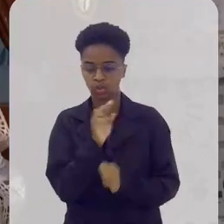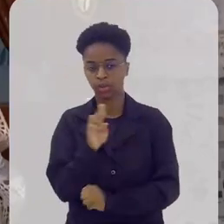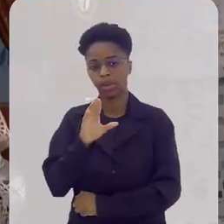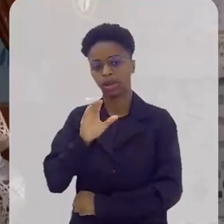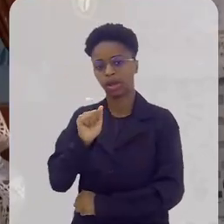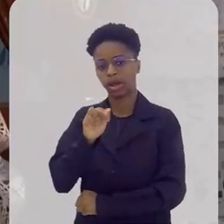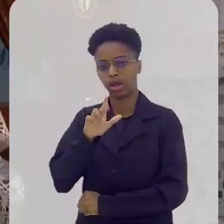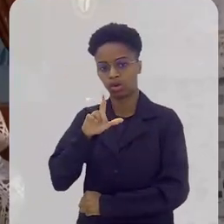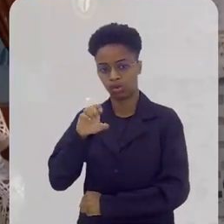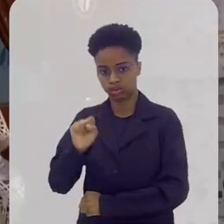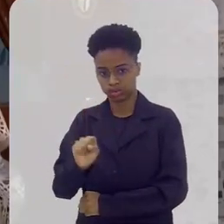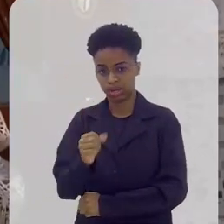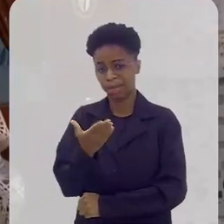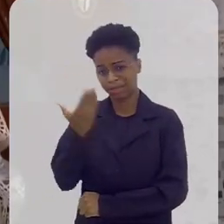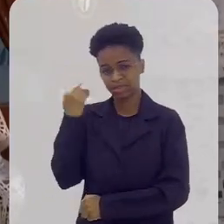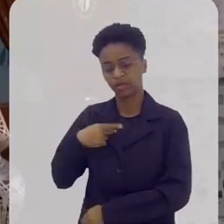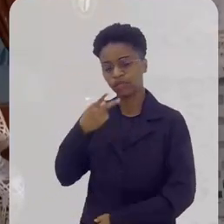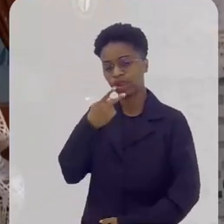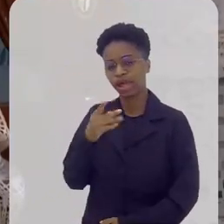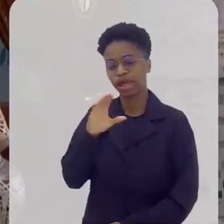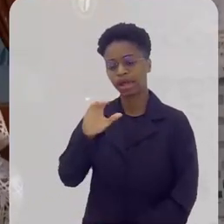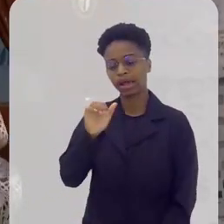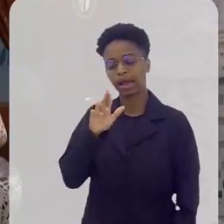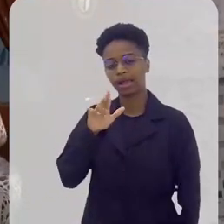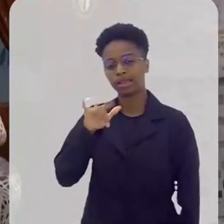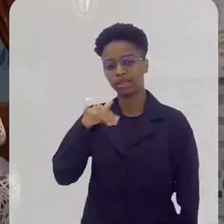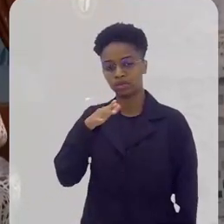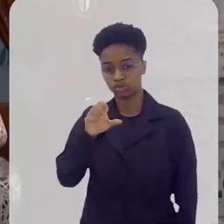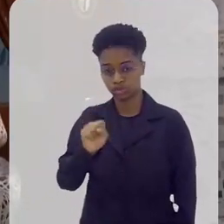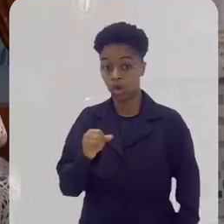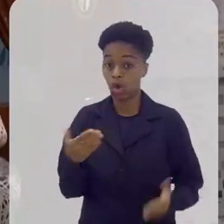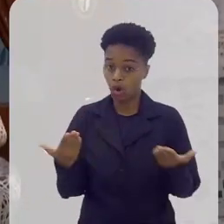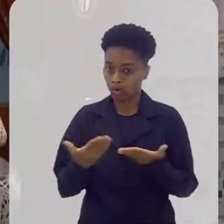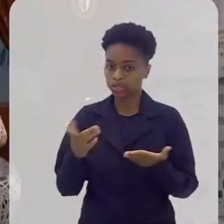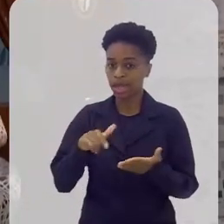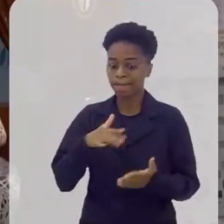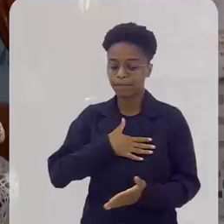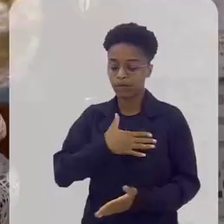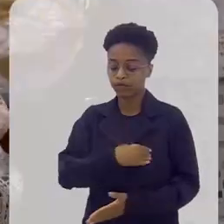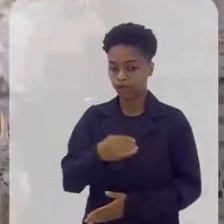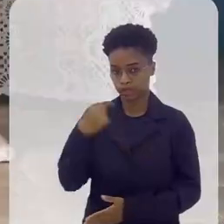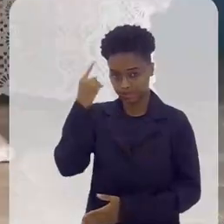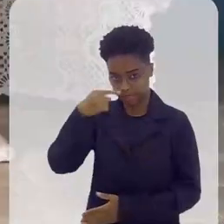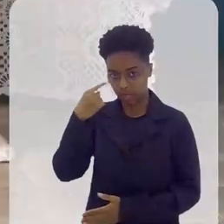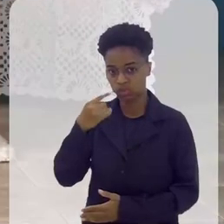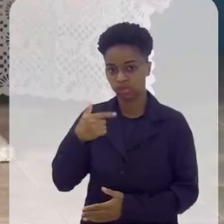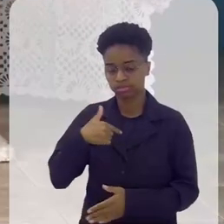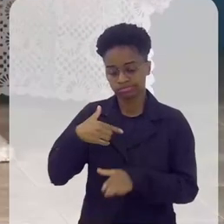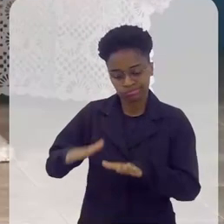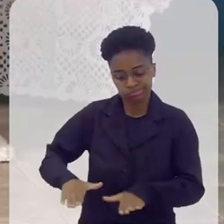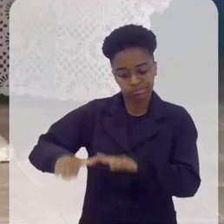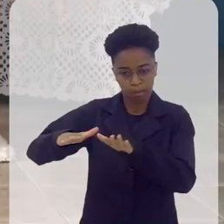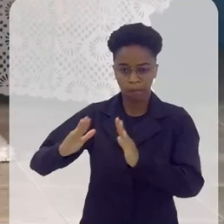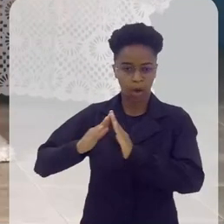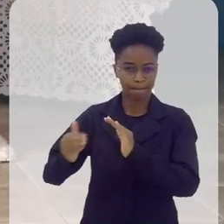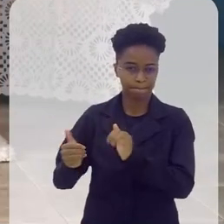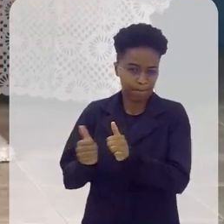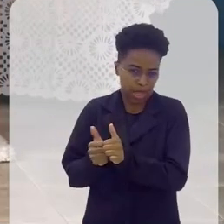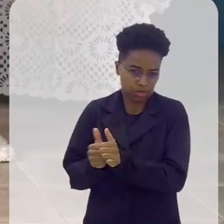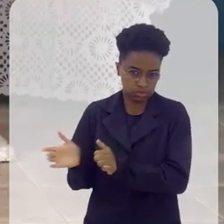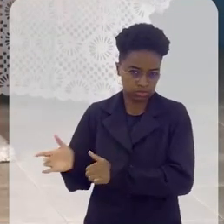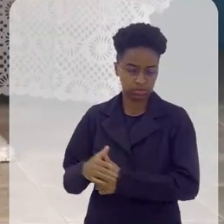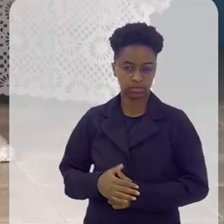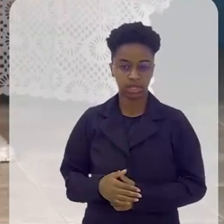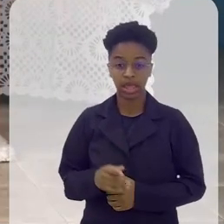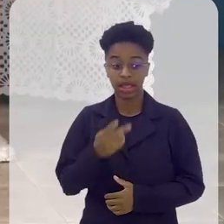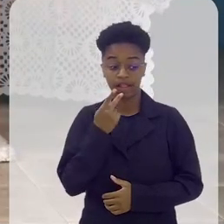nome dele é Carlos, e eu chamava ele de Carlinhos. Hoje ele é meu filho de santo, iniciado aqui. E está aqui até hoje, mora ali ao lado.